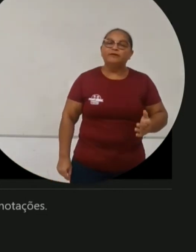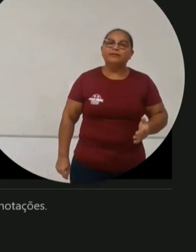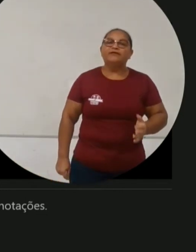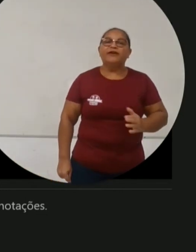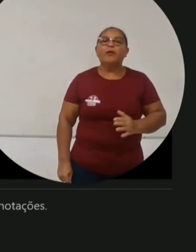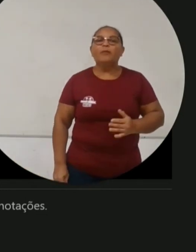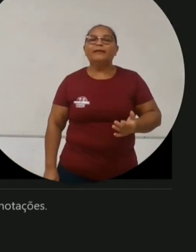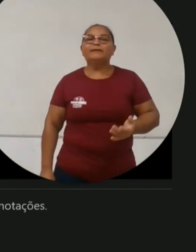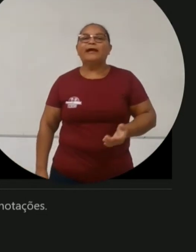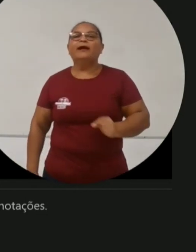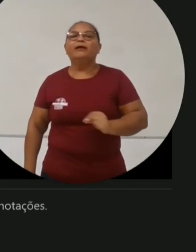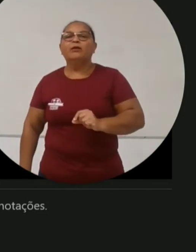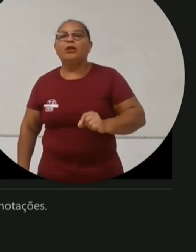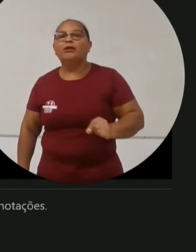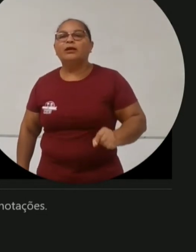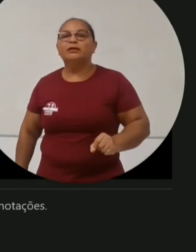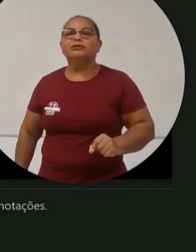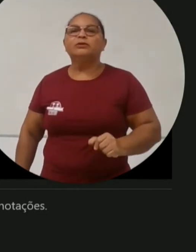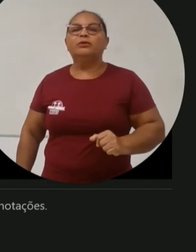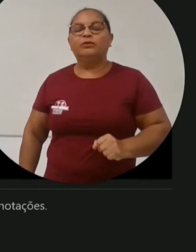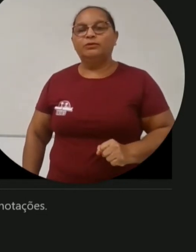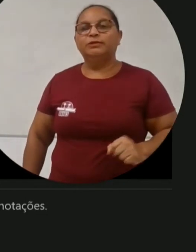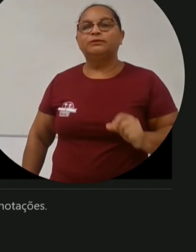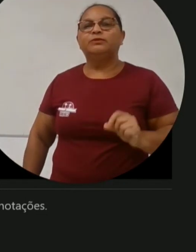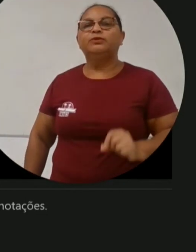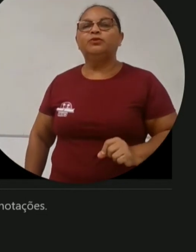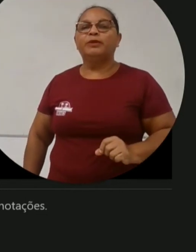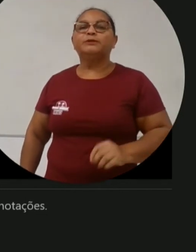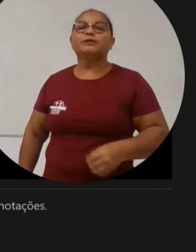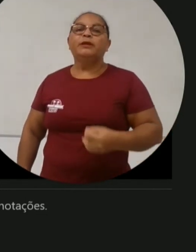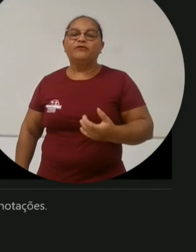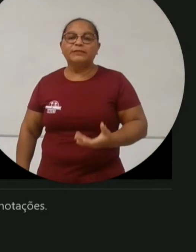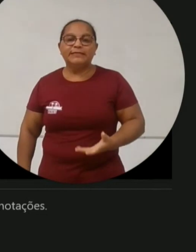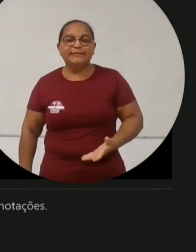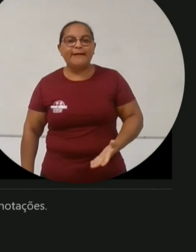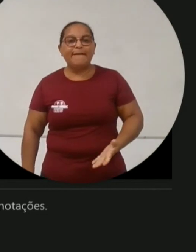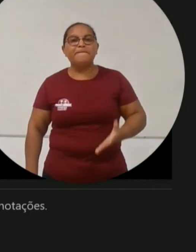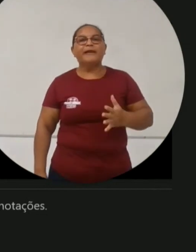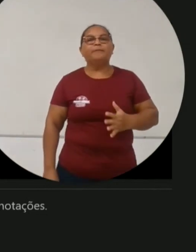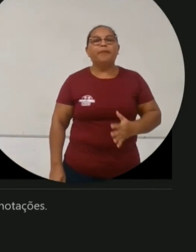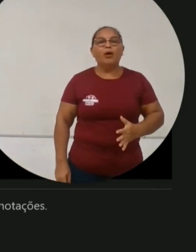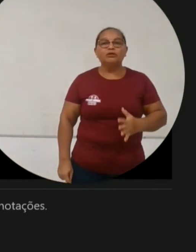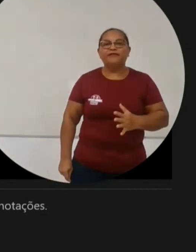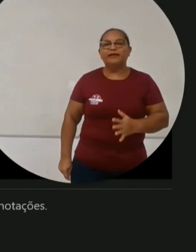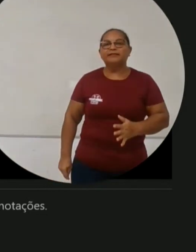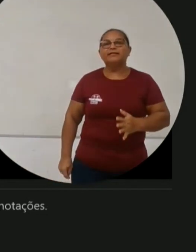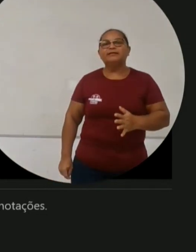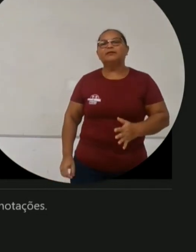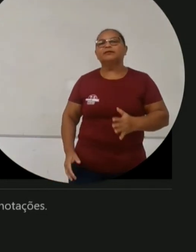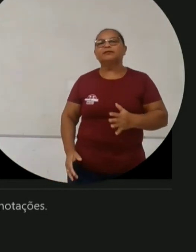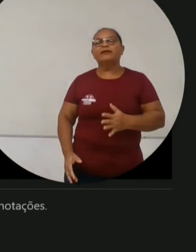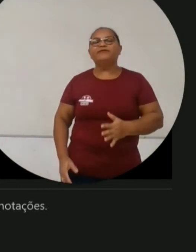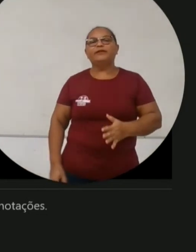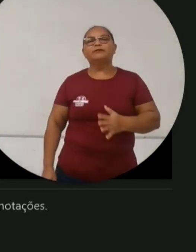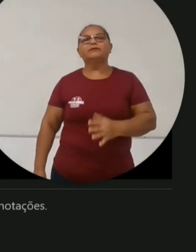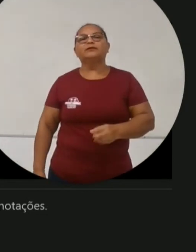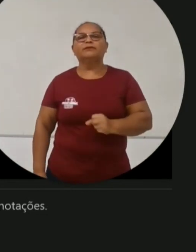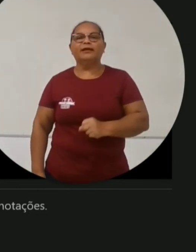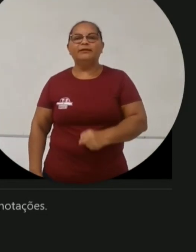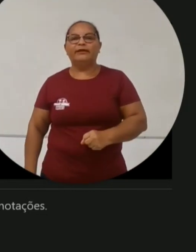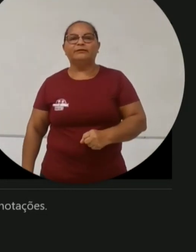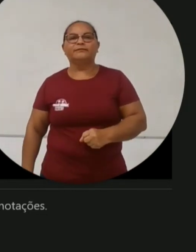completar colocando os números. Você também pode fazer isso escrevendo no seu caderno.